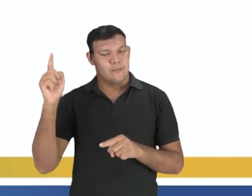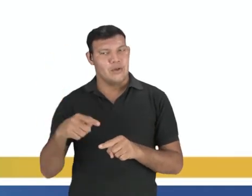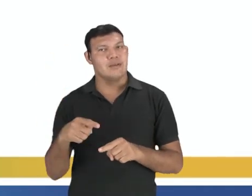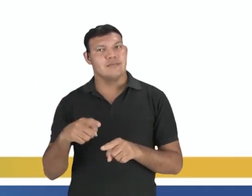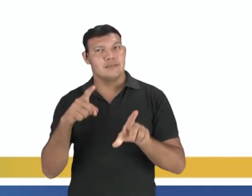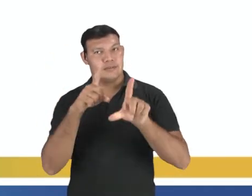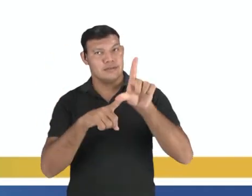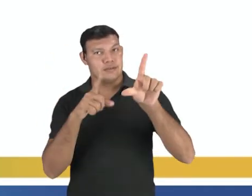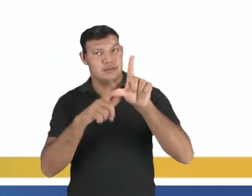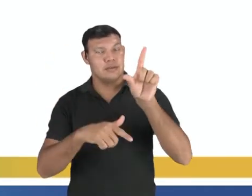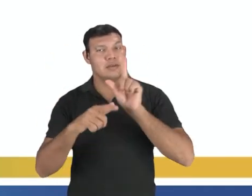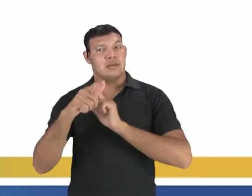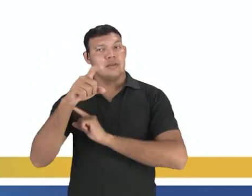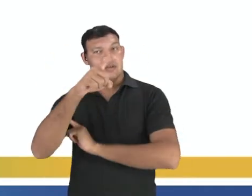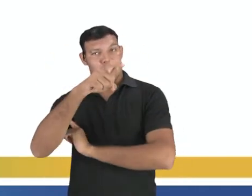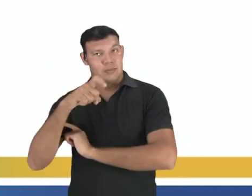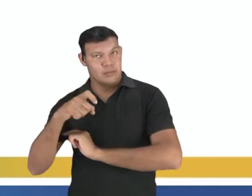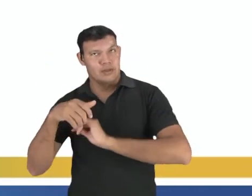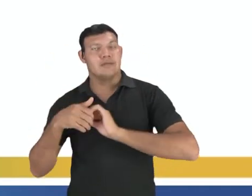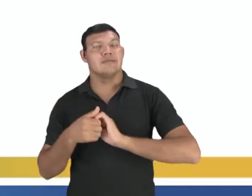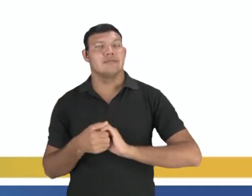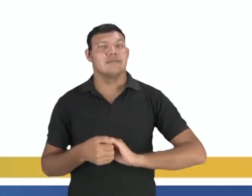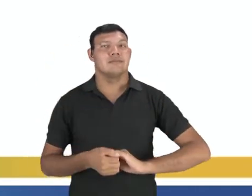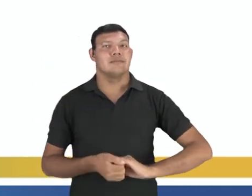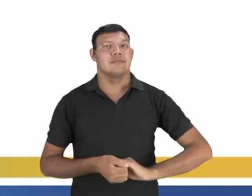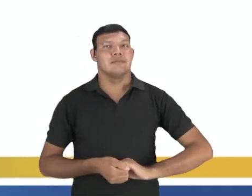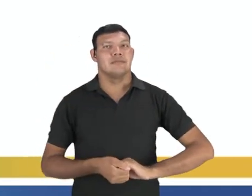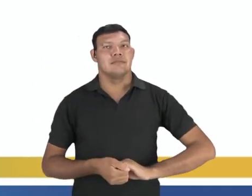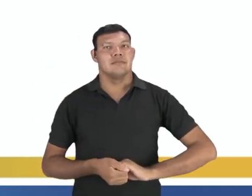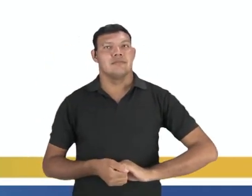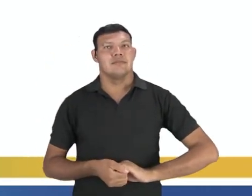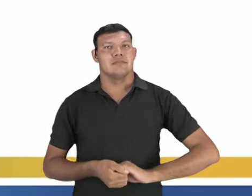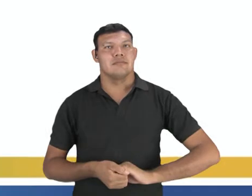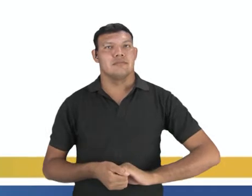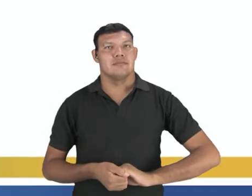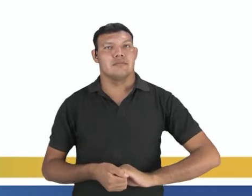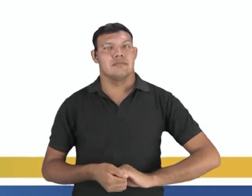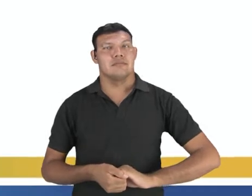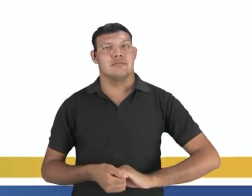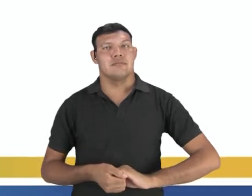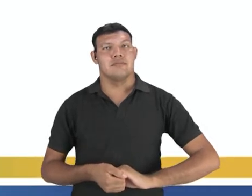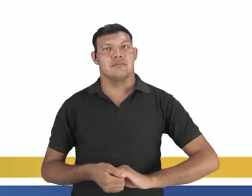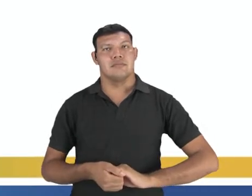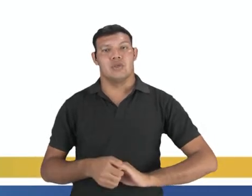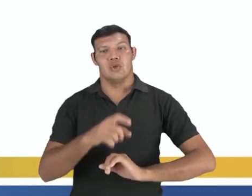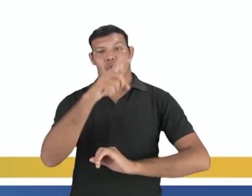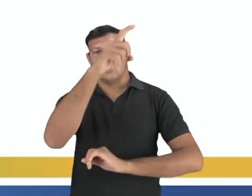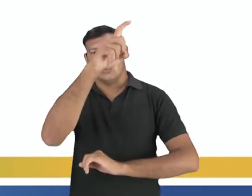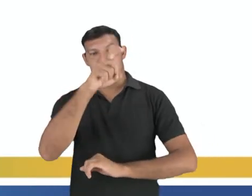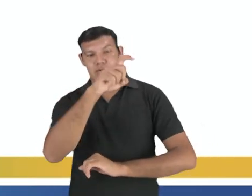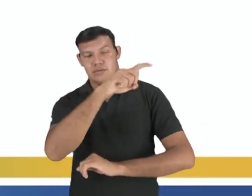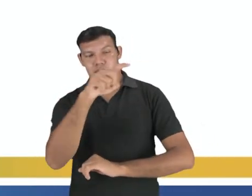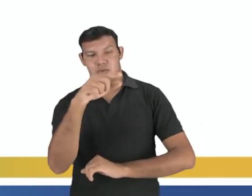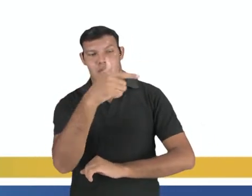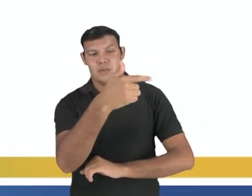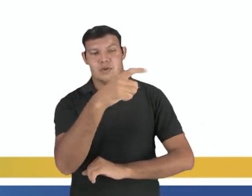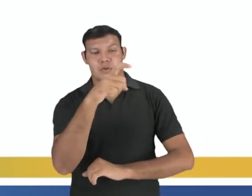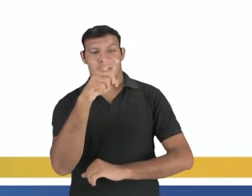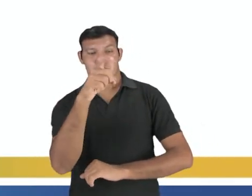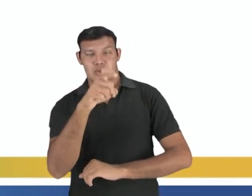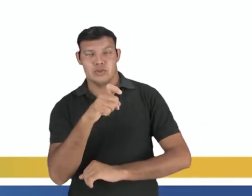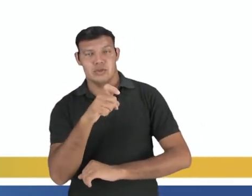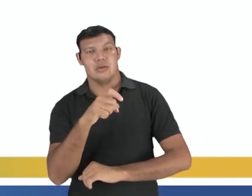do numerador com o x do denominador. Se elimina, lá em cima vai ficar 1. 1 sobre 2.